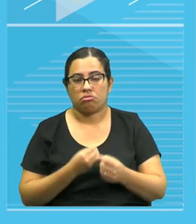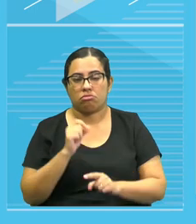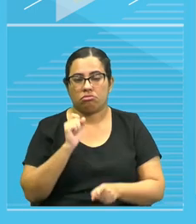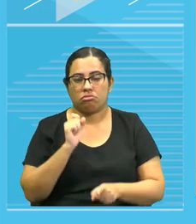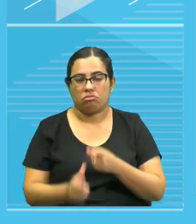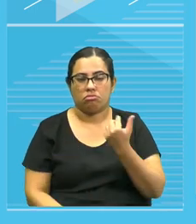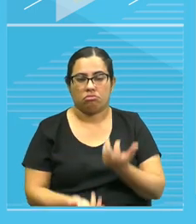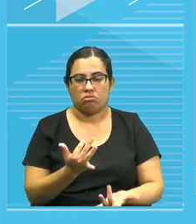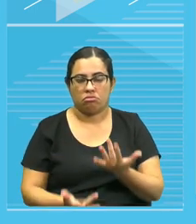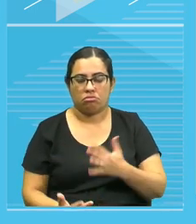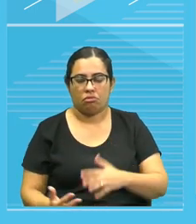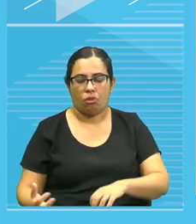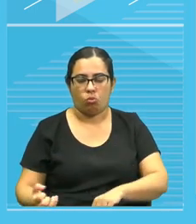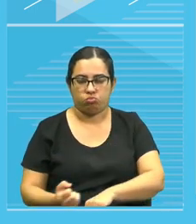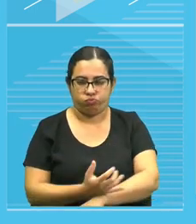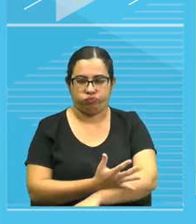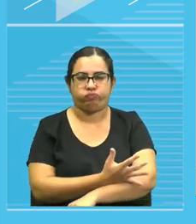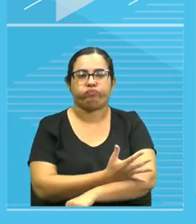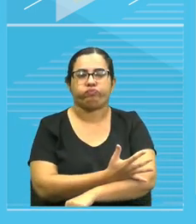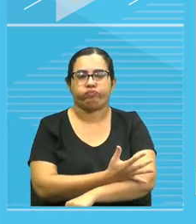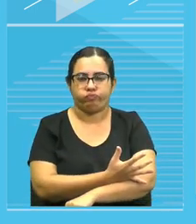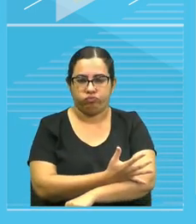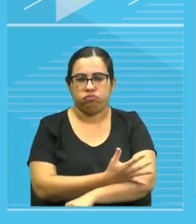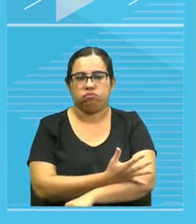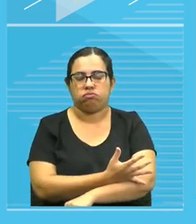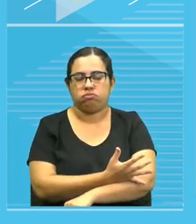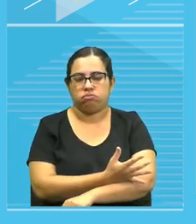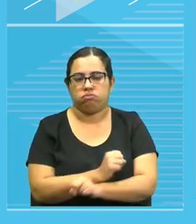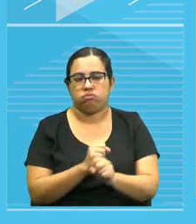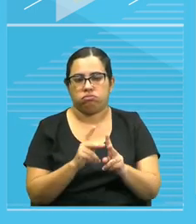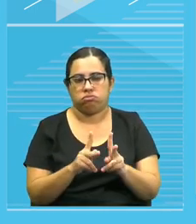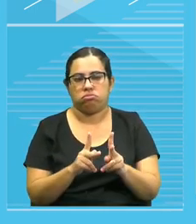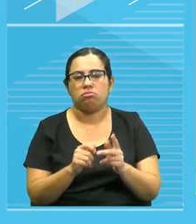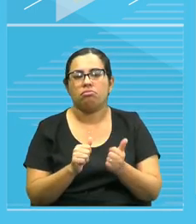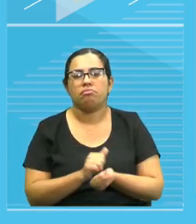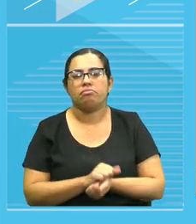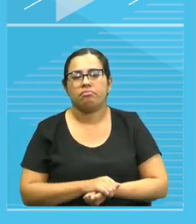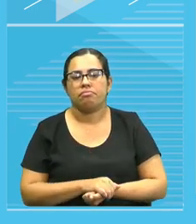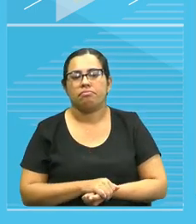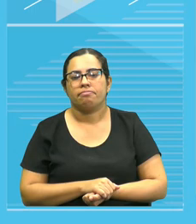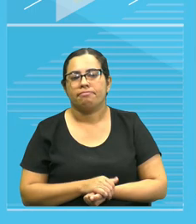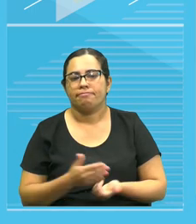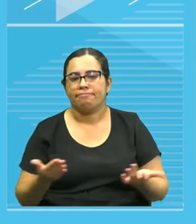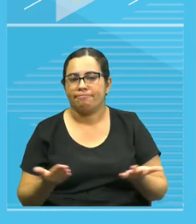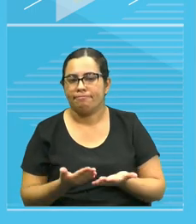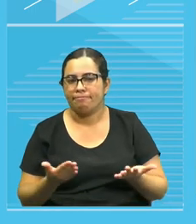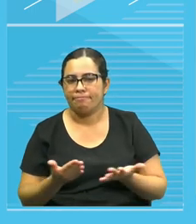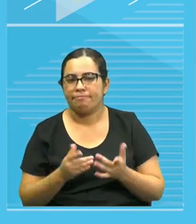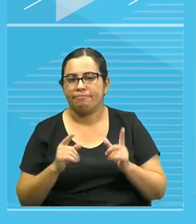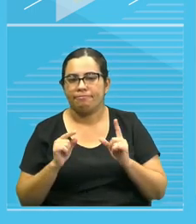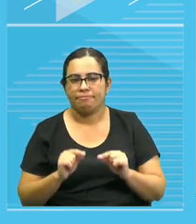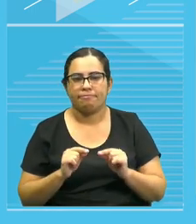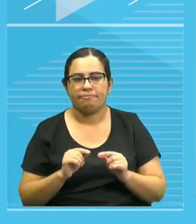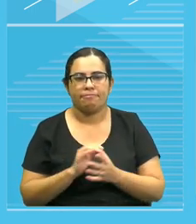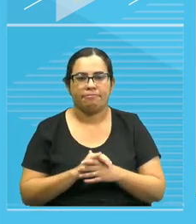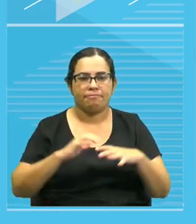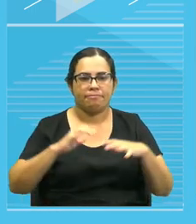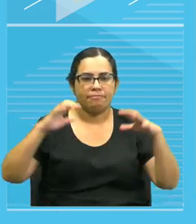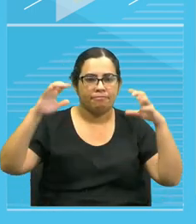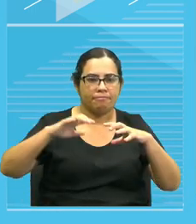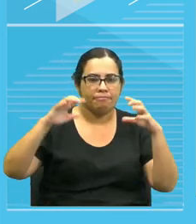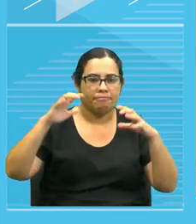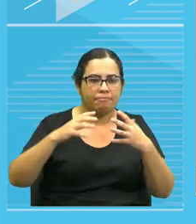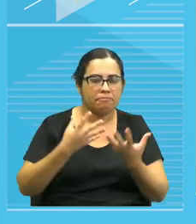só térmica beleza Ah pois beleza eu vou pedir aqui como tá chovendo muito Talvez